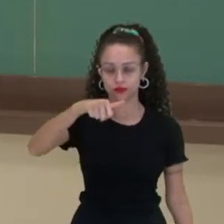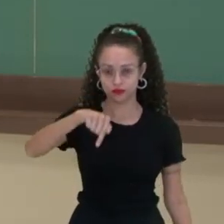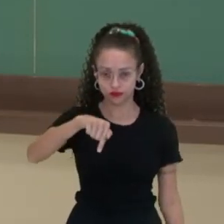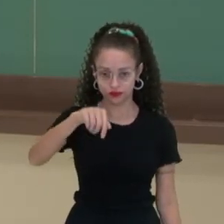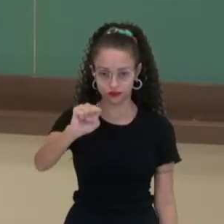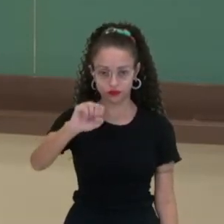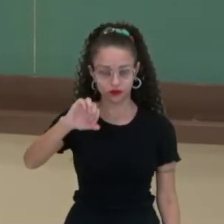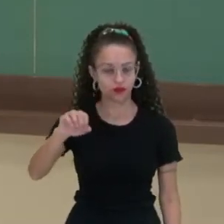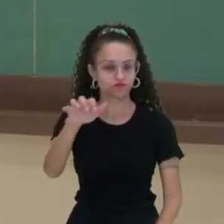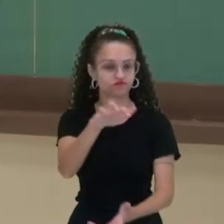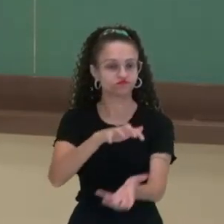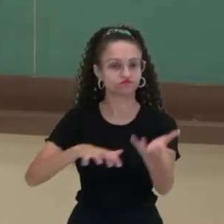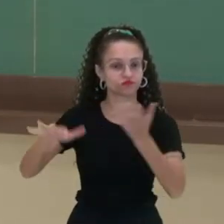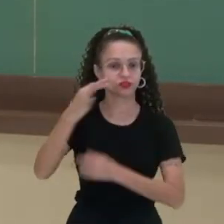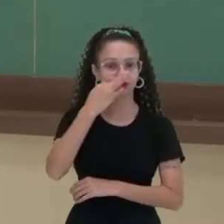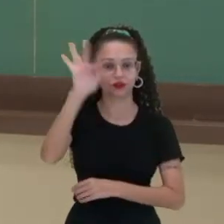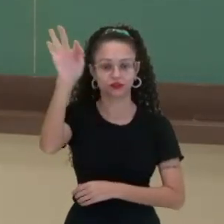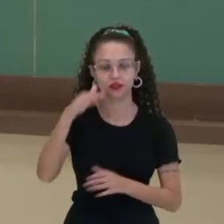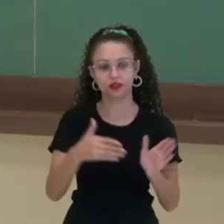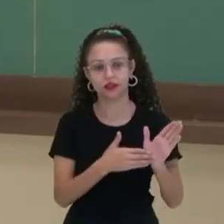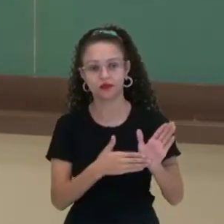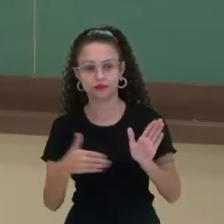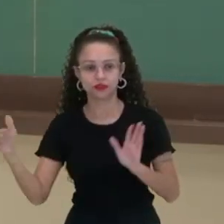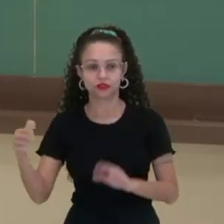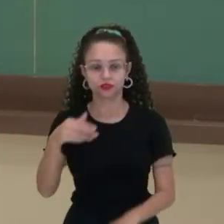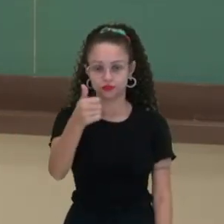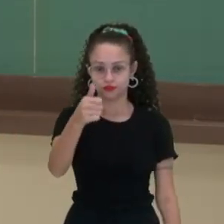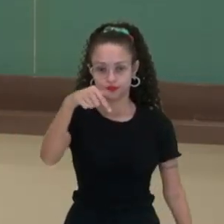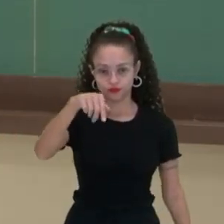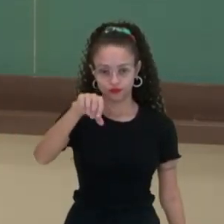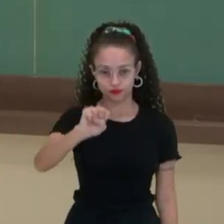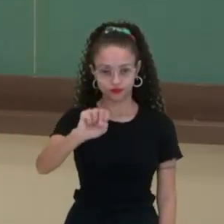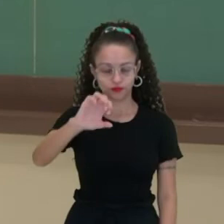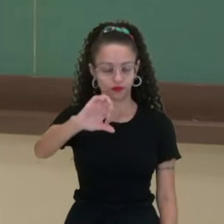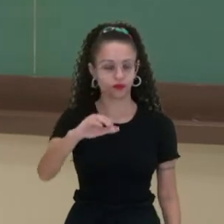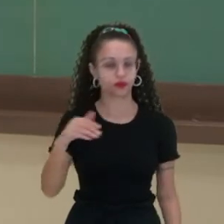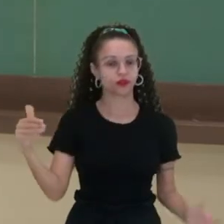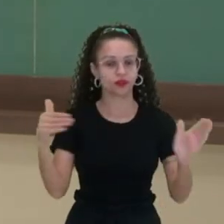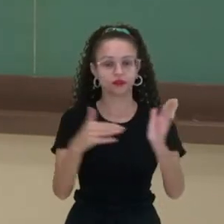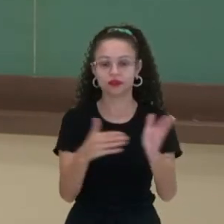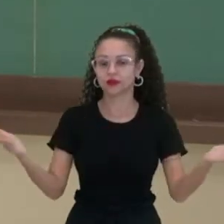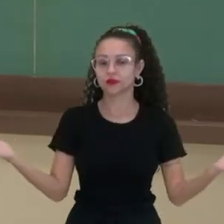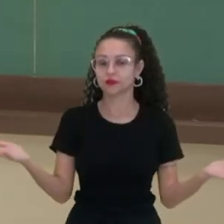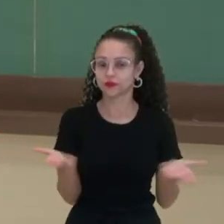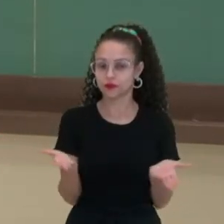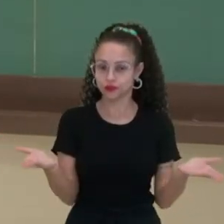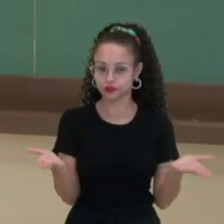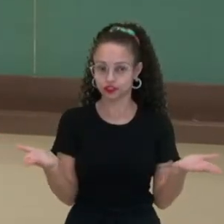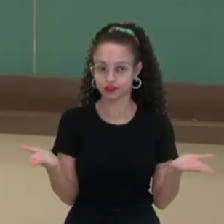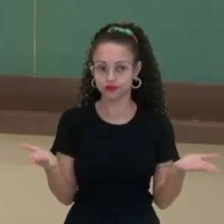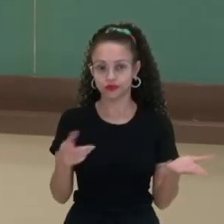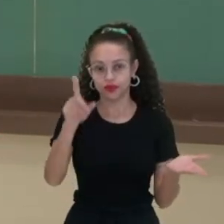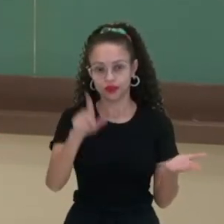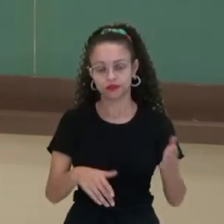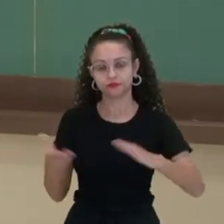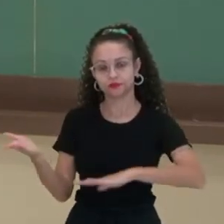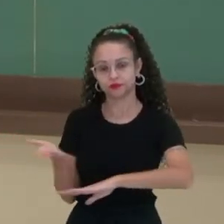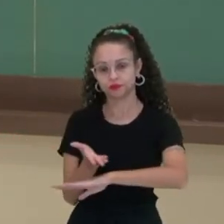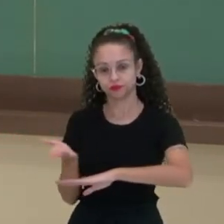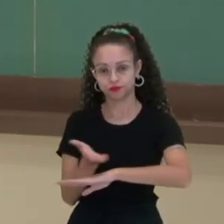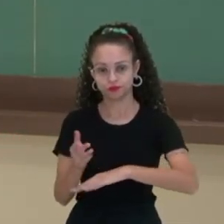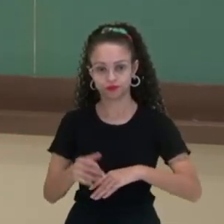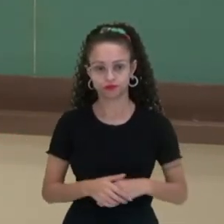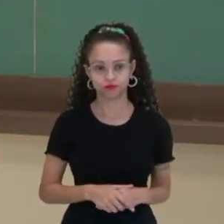Revolução Francesa, e a partir de 1789 até os dias atuais, seria a Idade